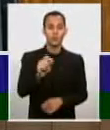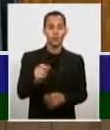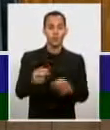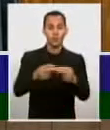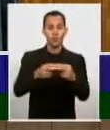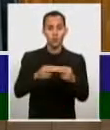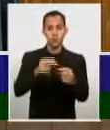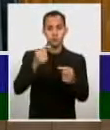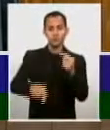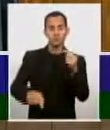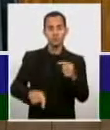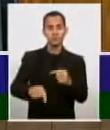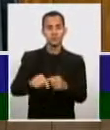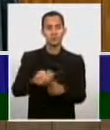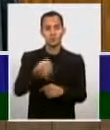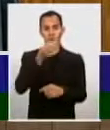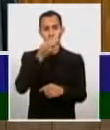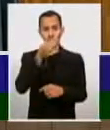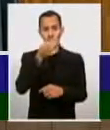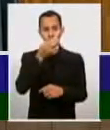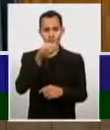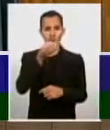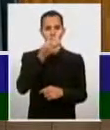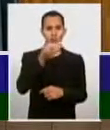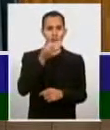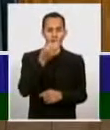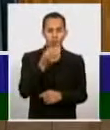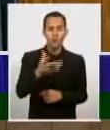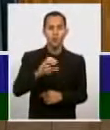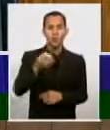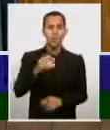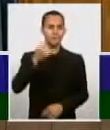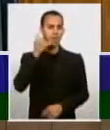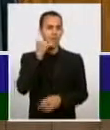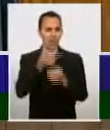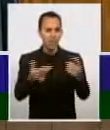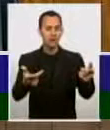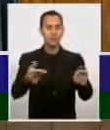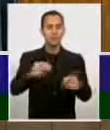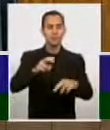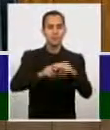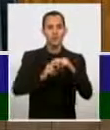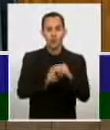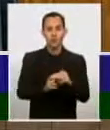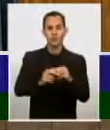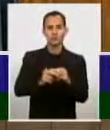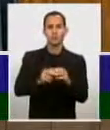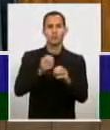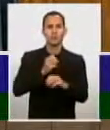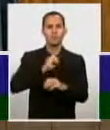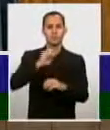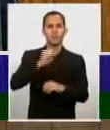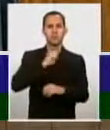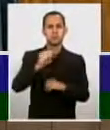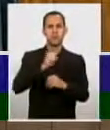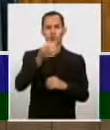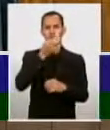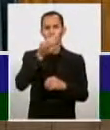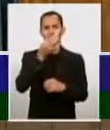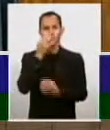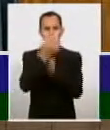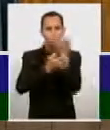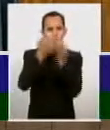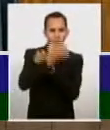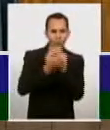uso indevido de aparelhos sonoros ou qualquer outra mídia eletrônica, no modo alto-falante para ouvir músicas e